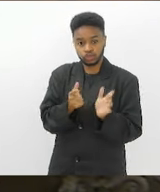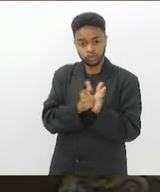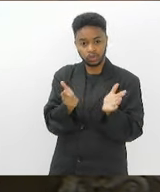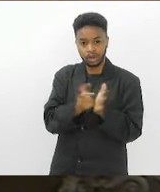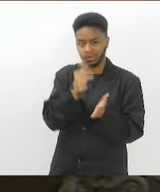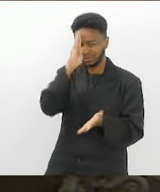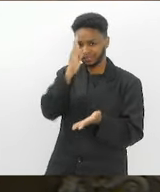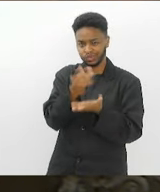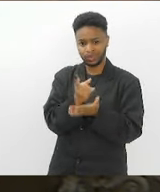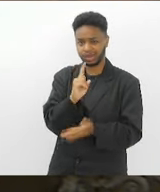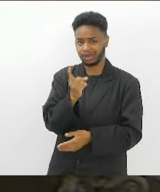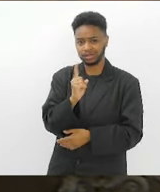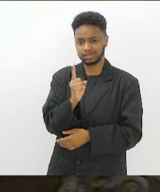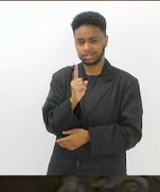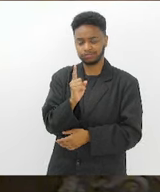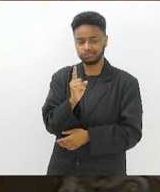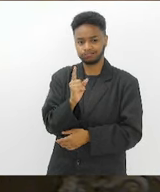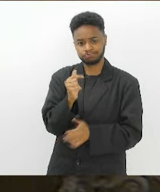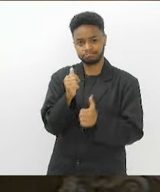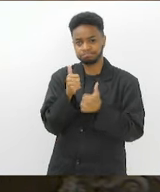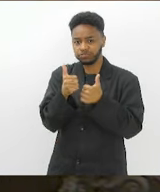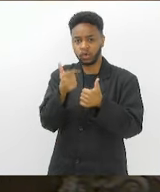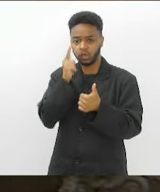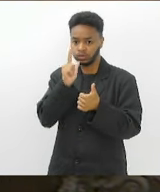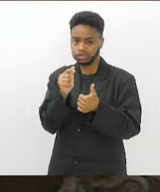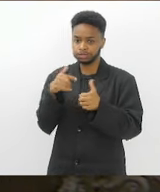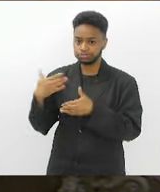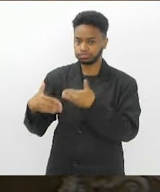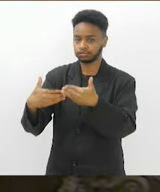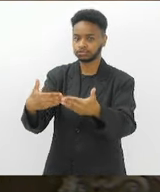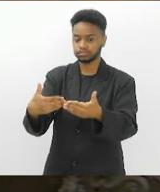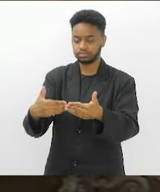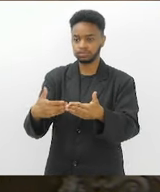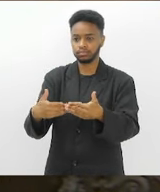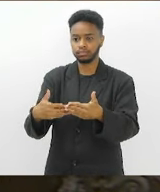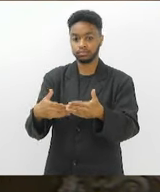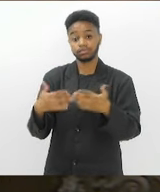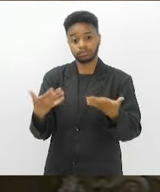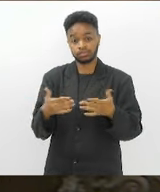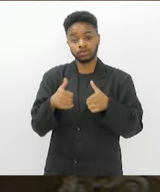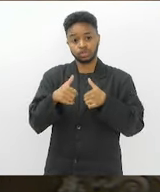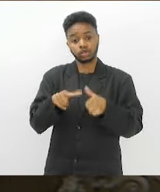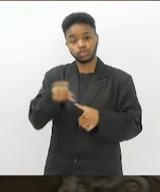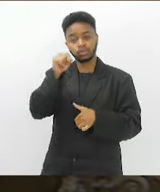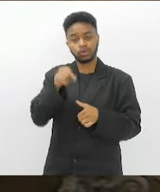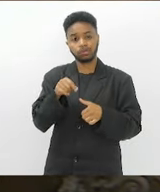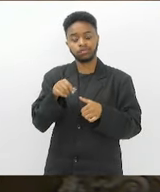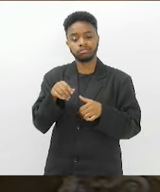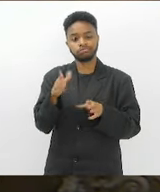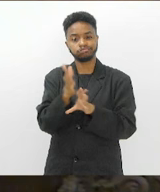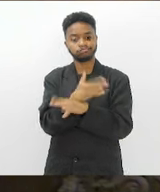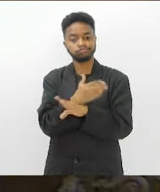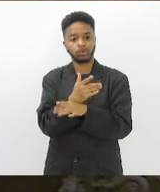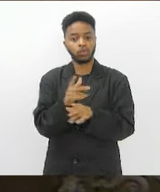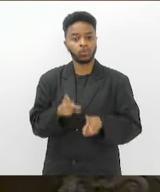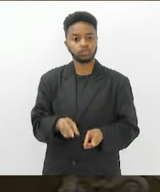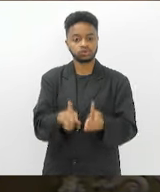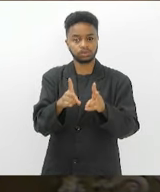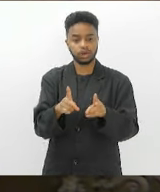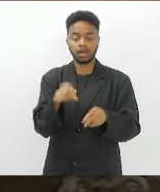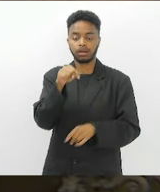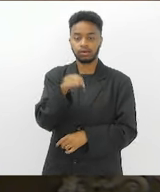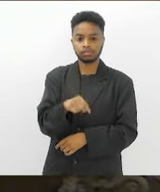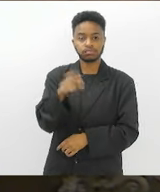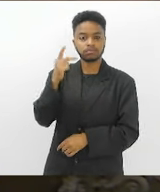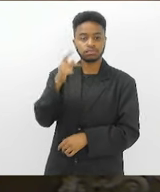que ela daria e que daria certo, e preferiram ficar à beira-mar. Não apenas o Rio perdeu